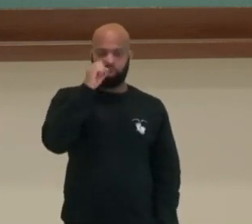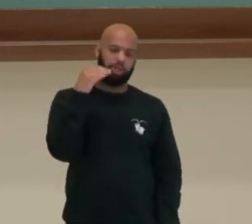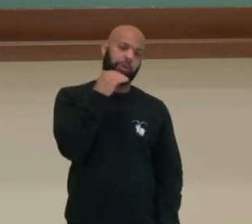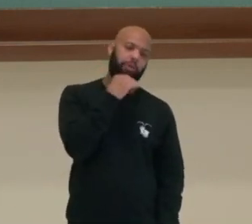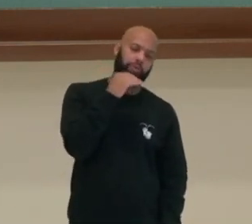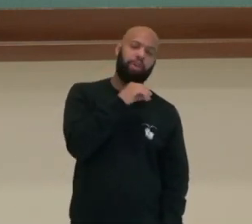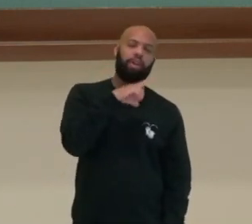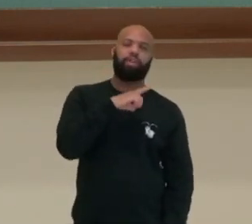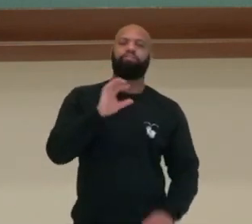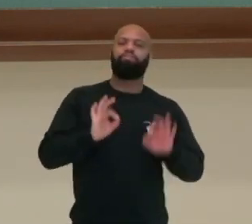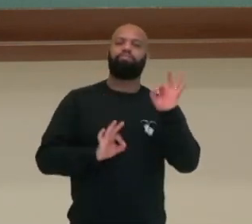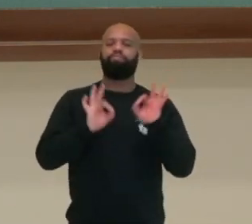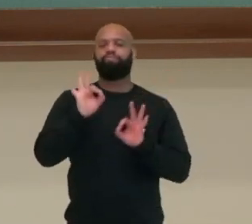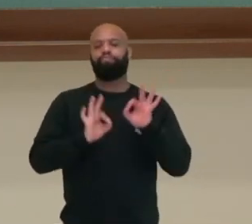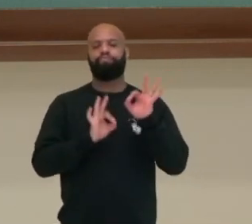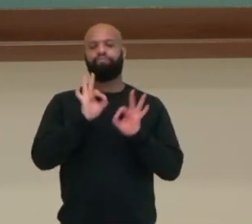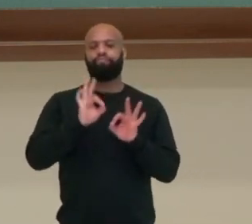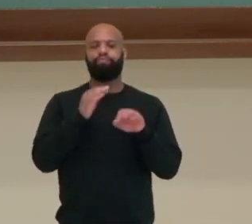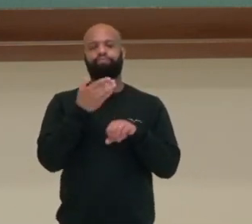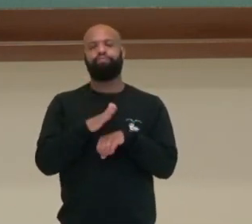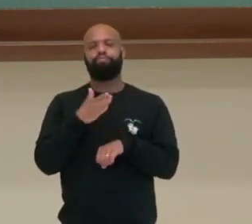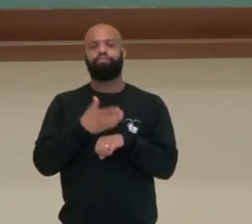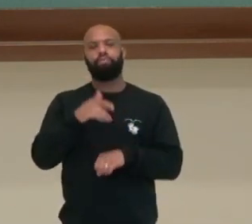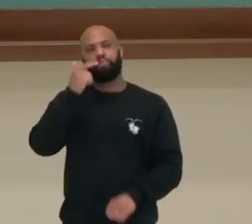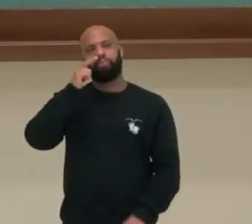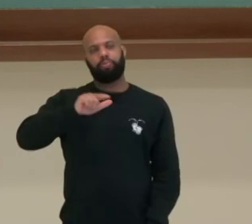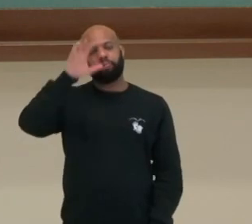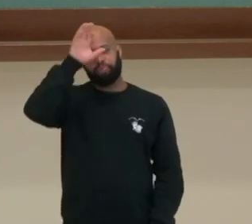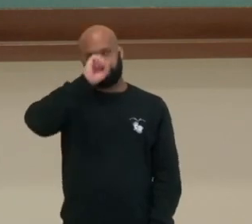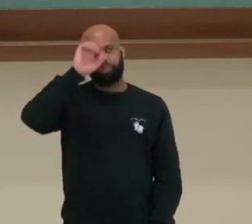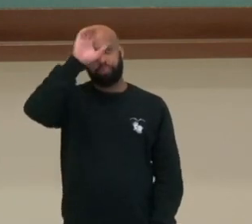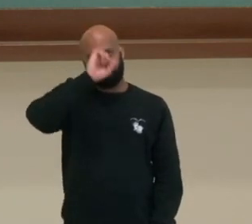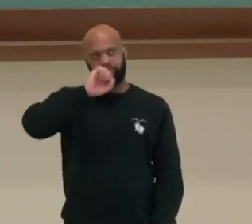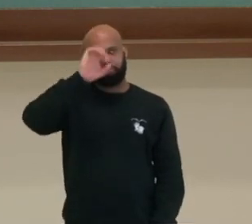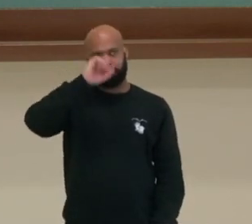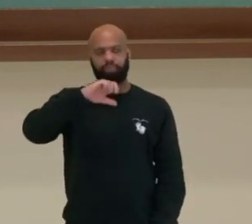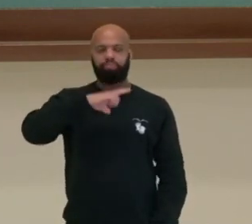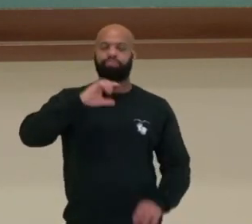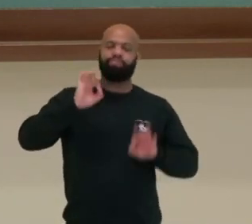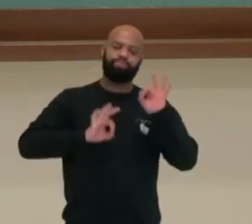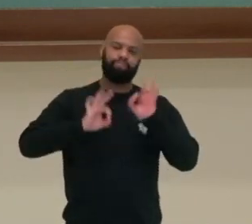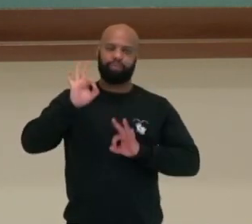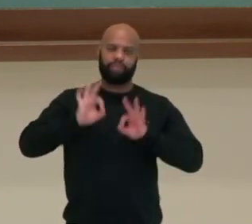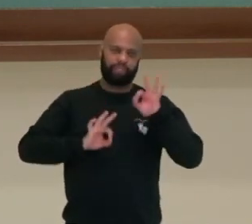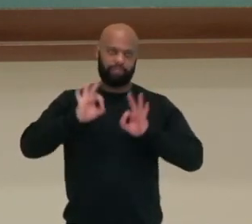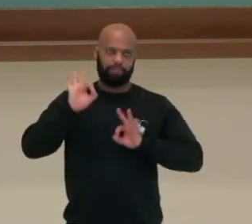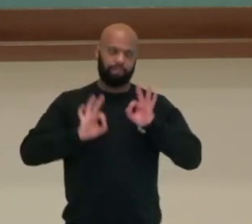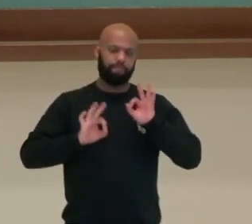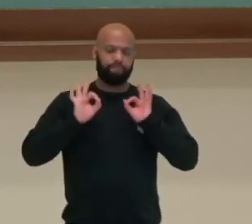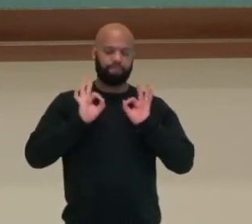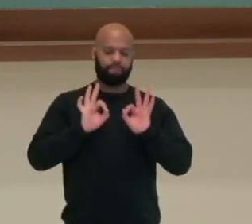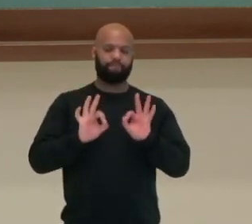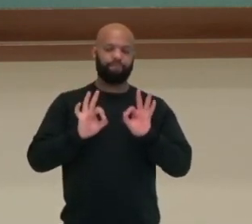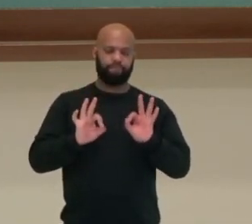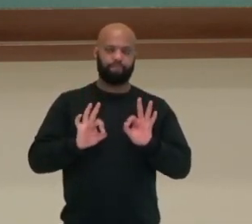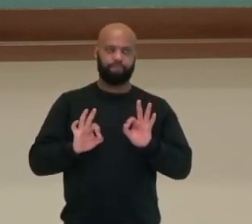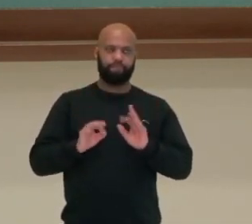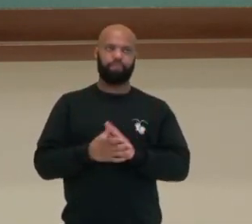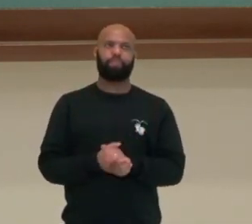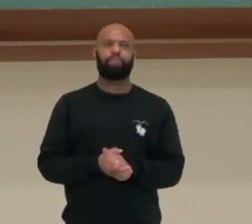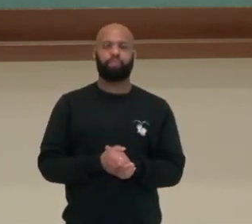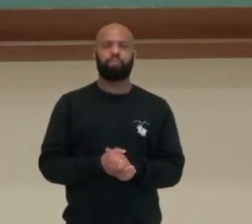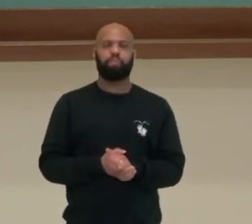muito fracos, mas depois com a prática você vai aprendendo a calibrar o seu braço. Isso que é a